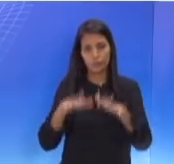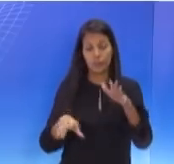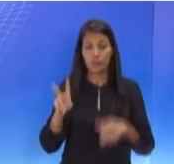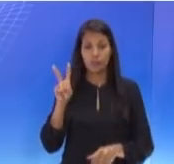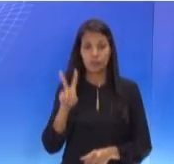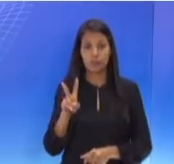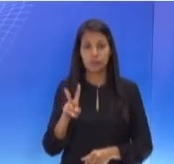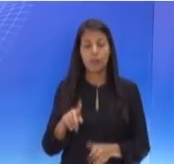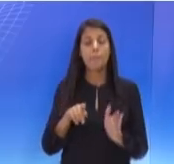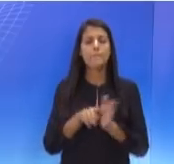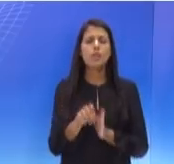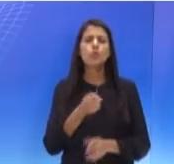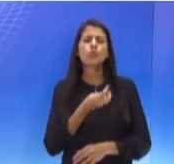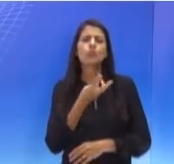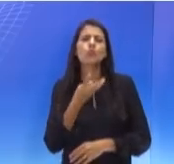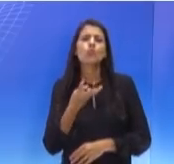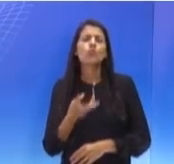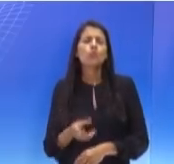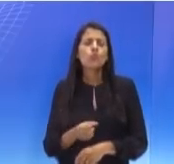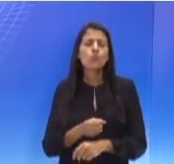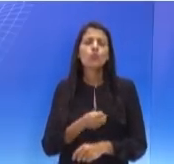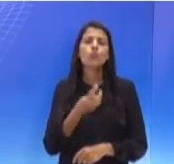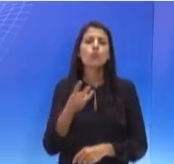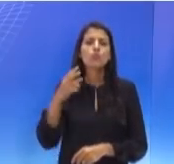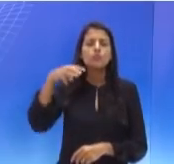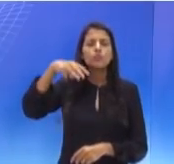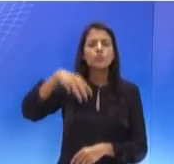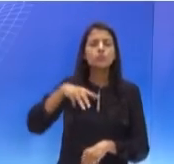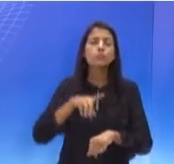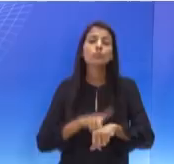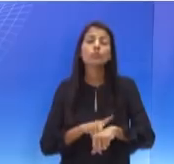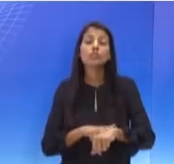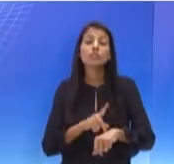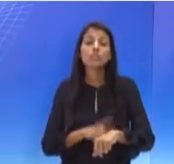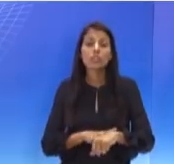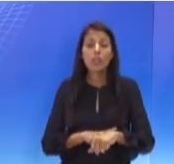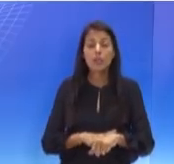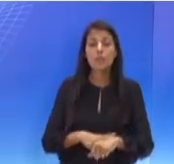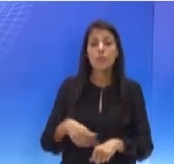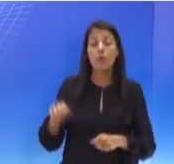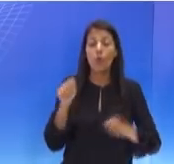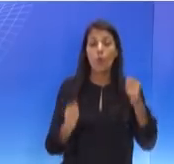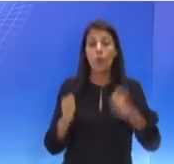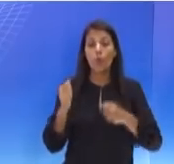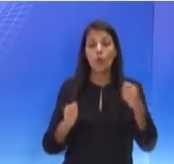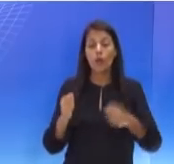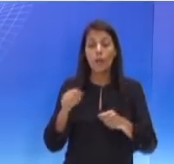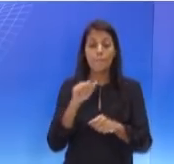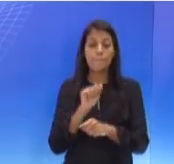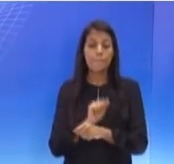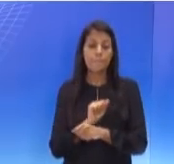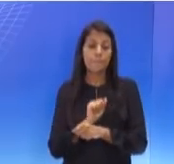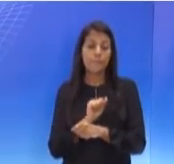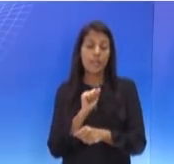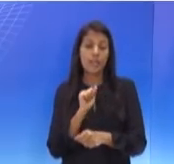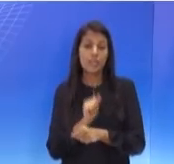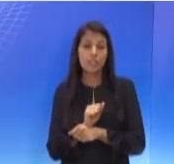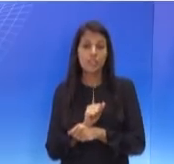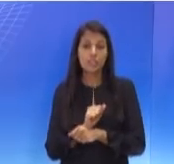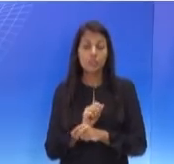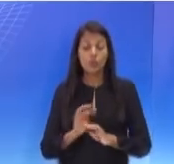minutos o veículo permaneceu imóvel ao longo do intervalo de tempo total analisado? 4